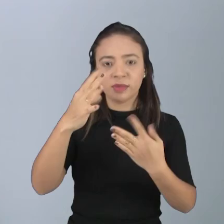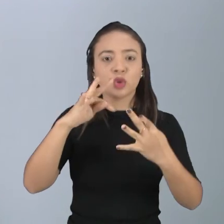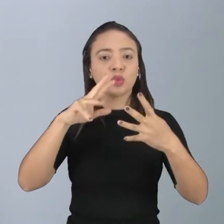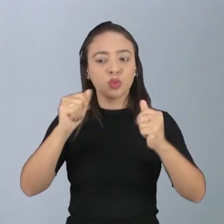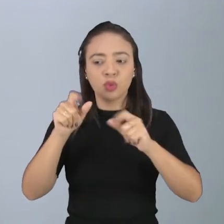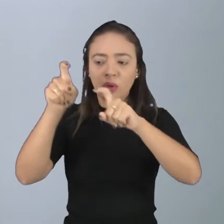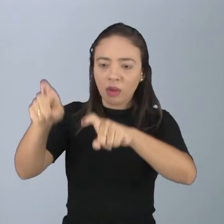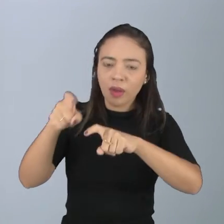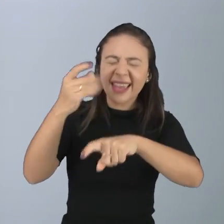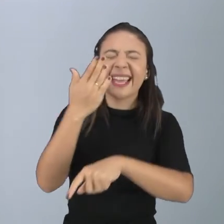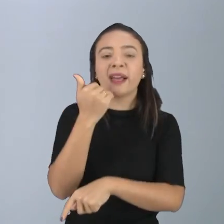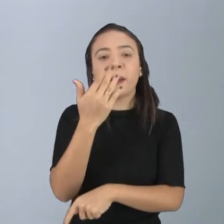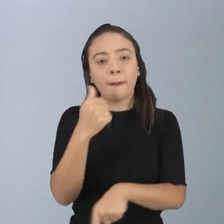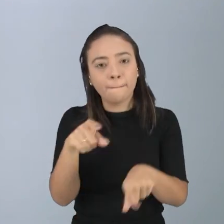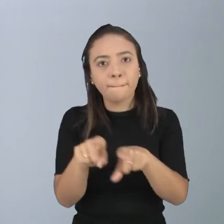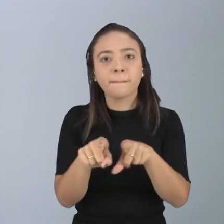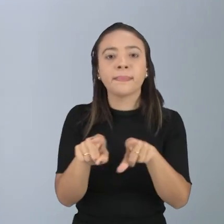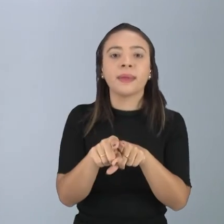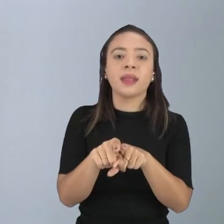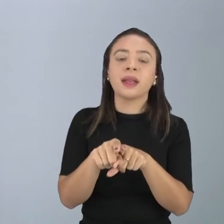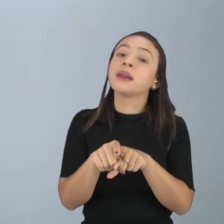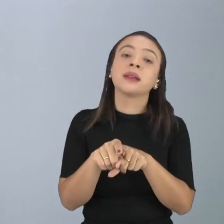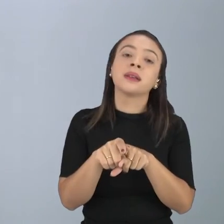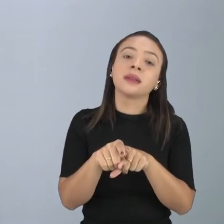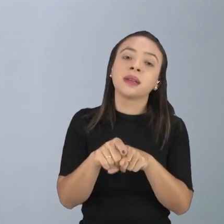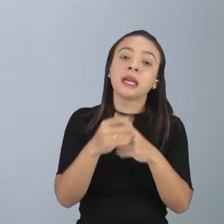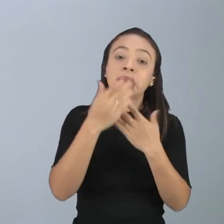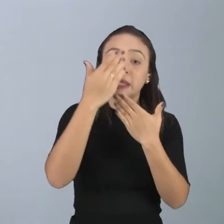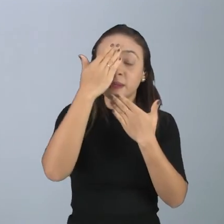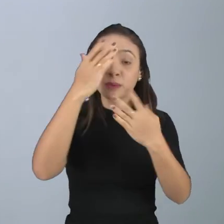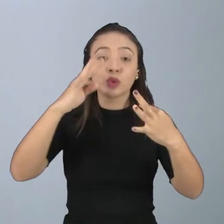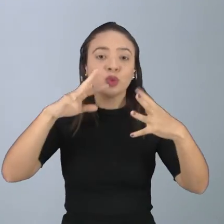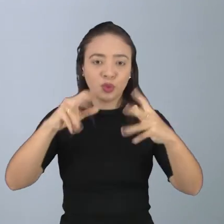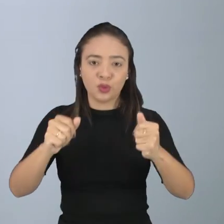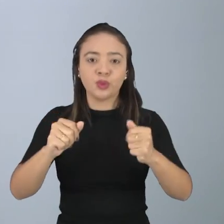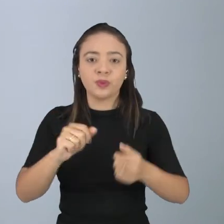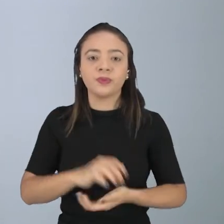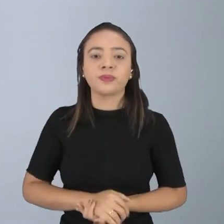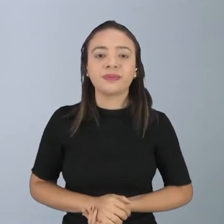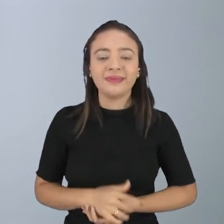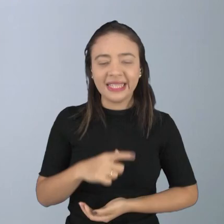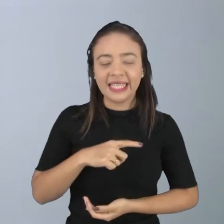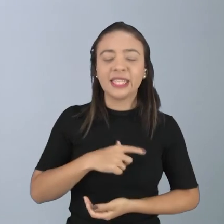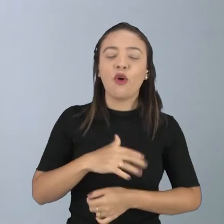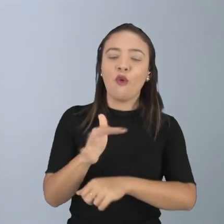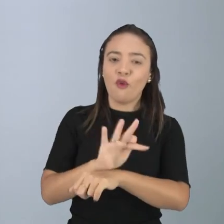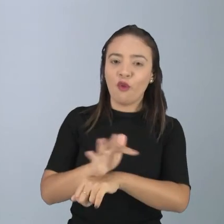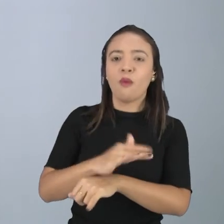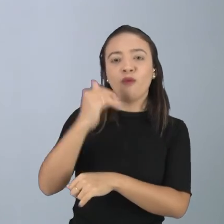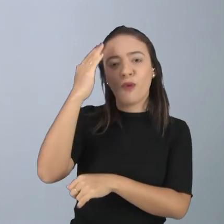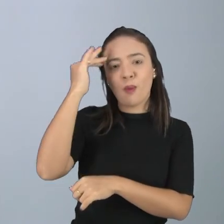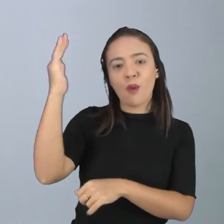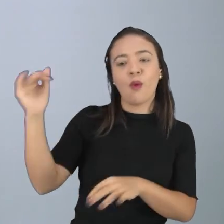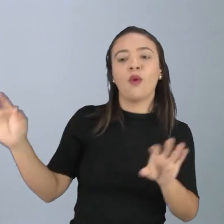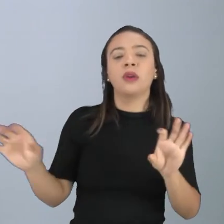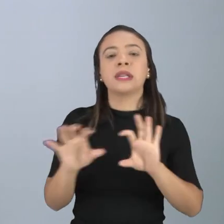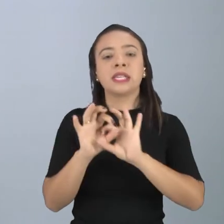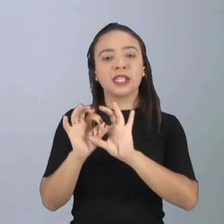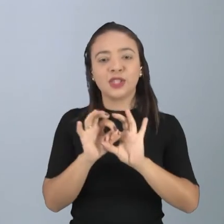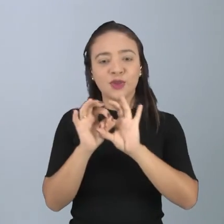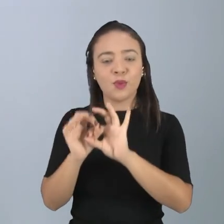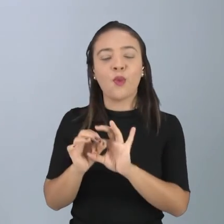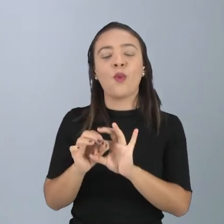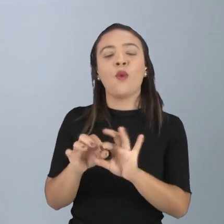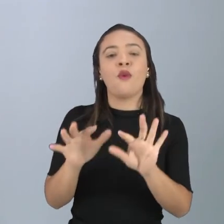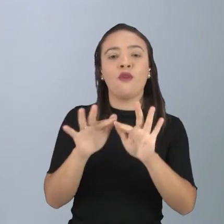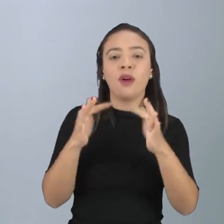agradecer a alimentação, para dizer pelo que eles são gratos. Lá no episódio do Chris a gente até vê, né, eles reunidos com a família,